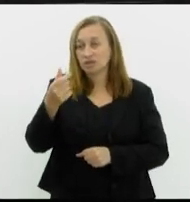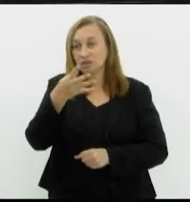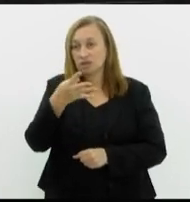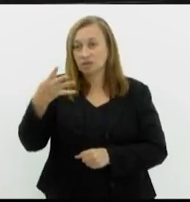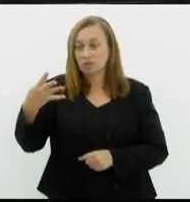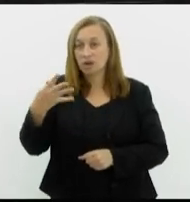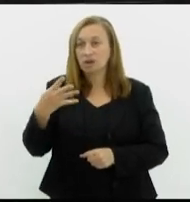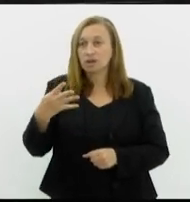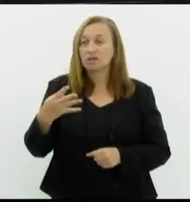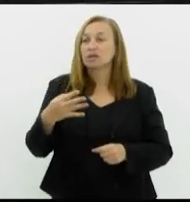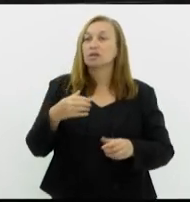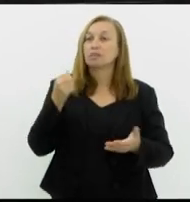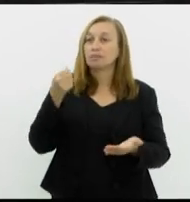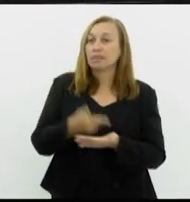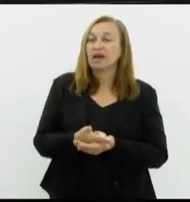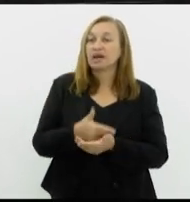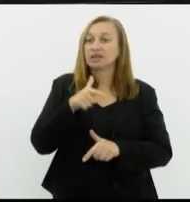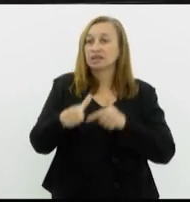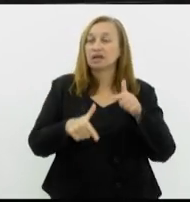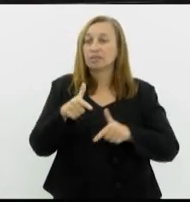de serviço da dívida